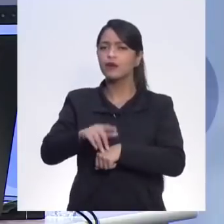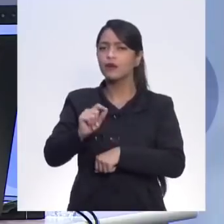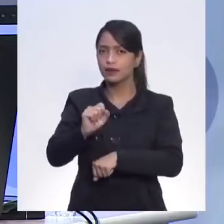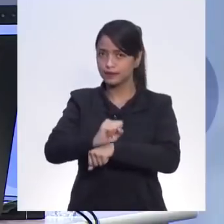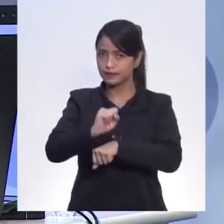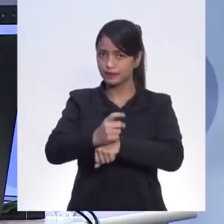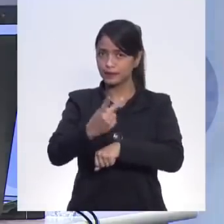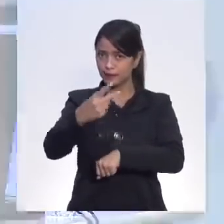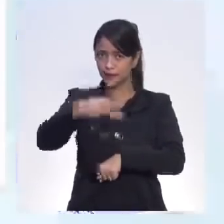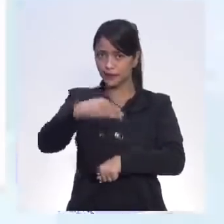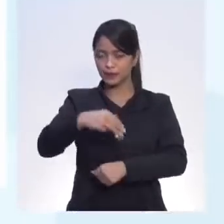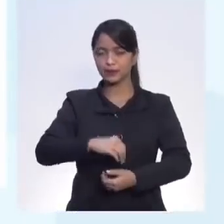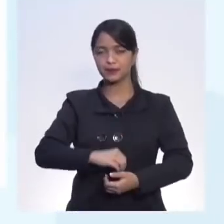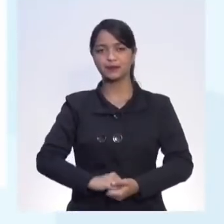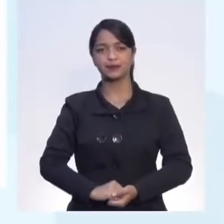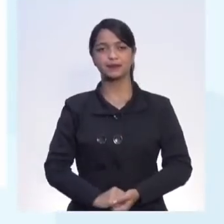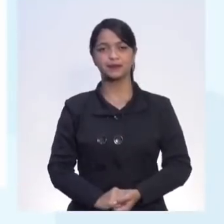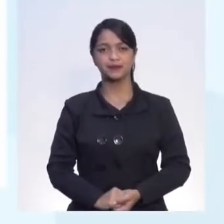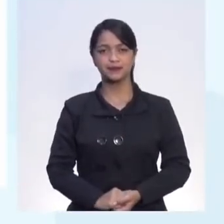2 minutinhos.